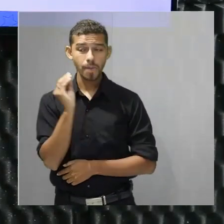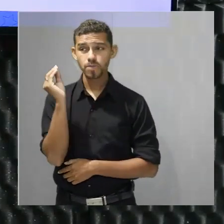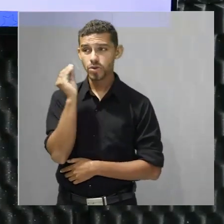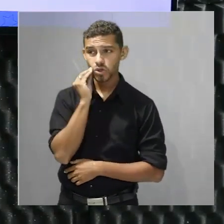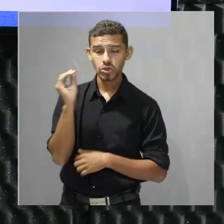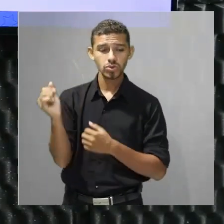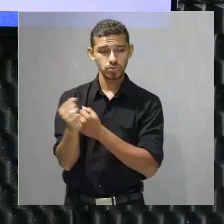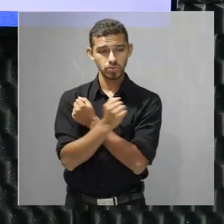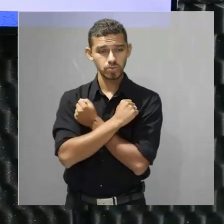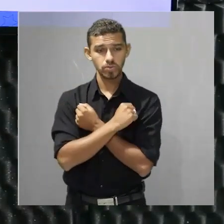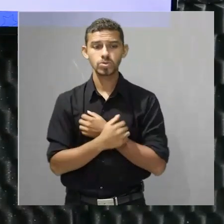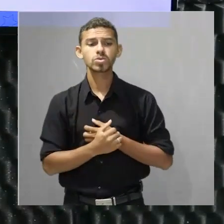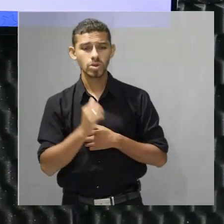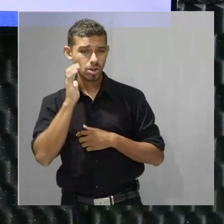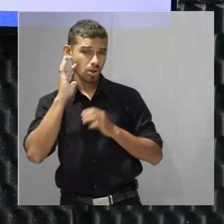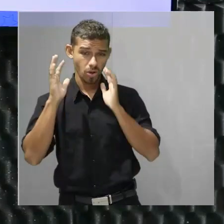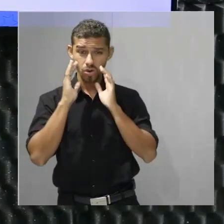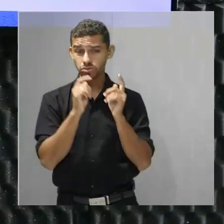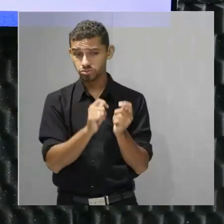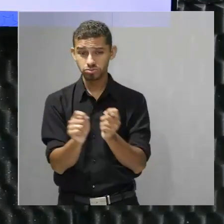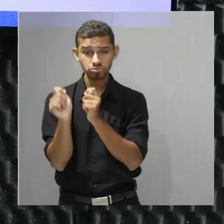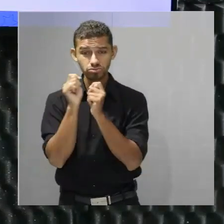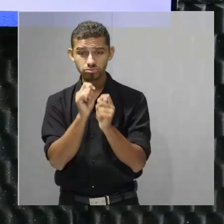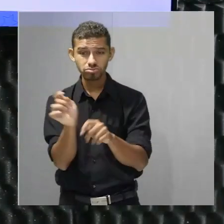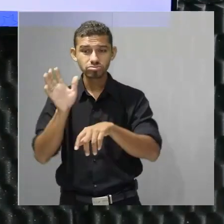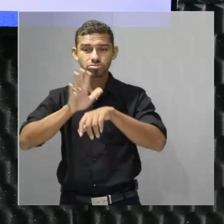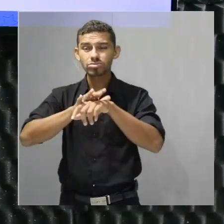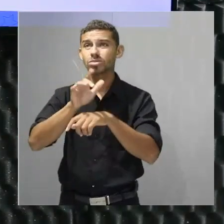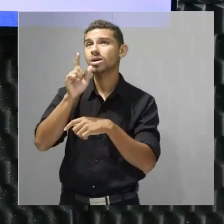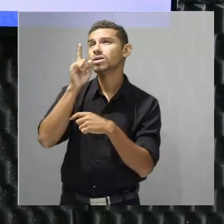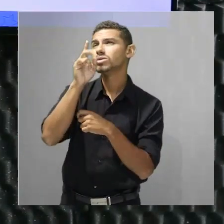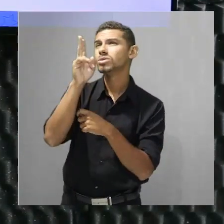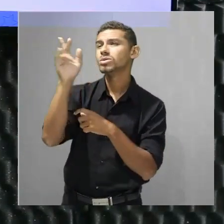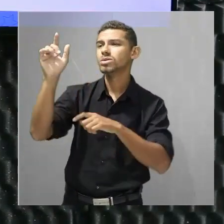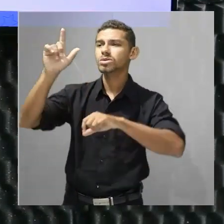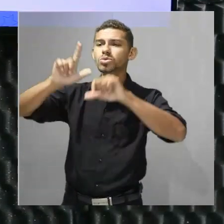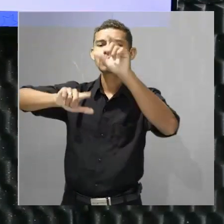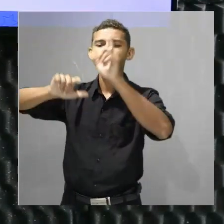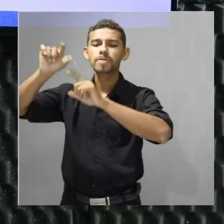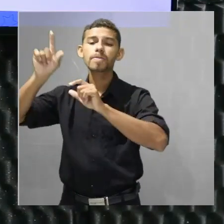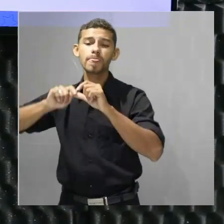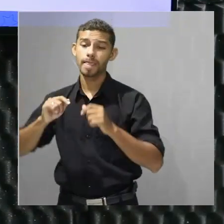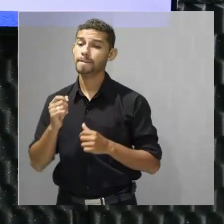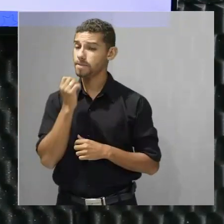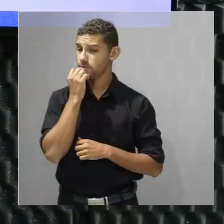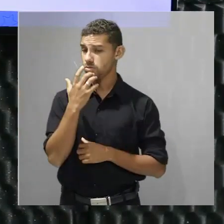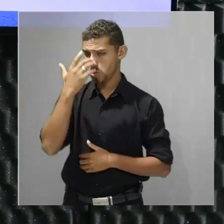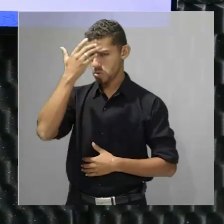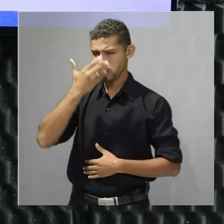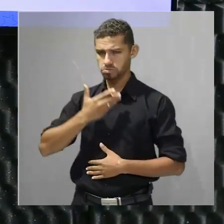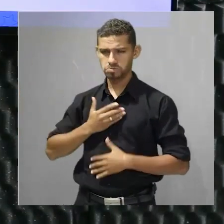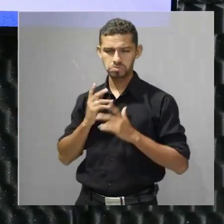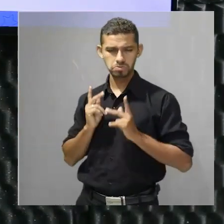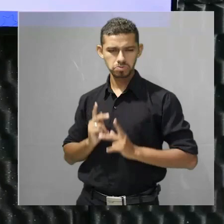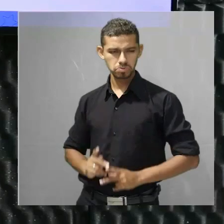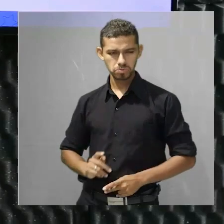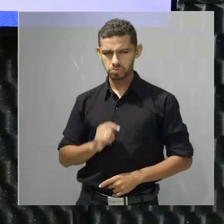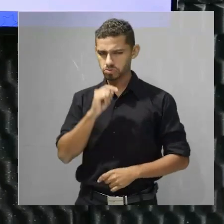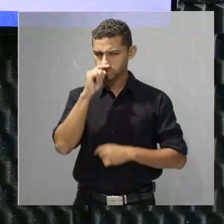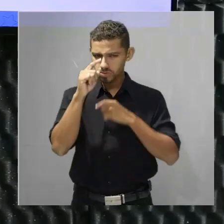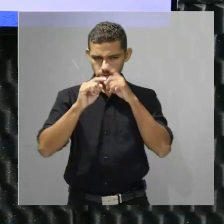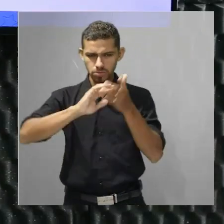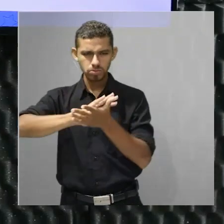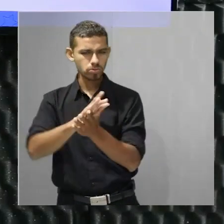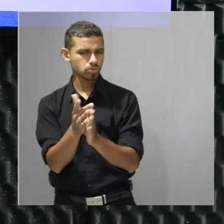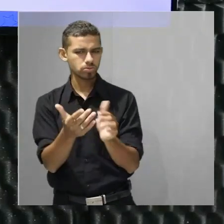noções de contabilidade tem que contar estrelas boa aparência despida de qualquer preconceito tem que gostar